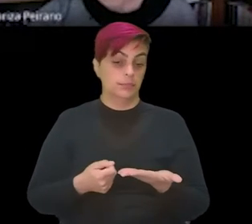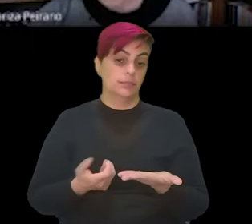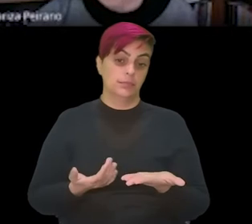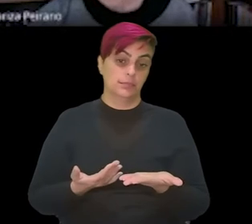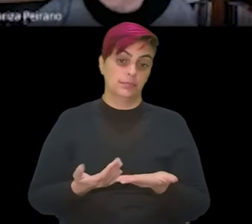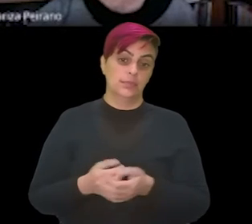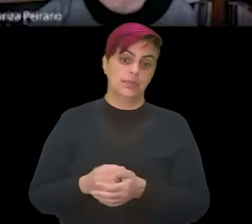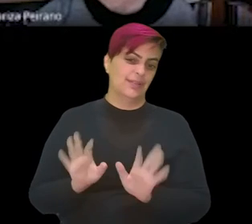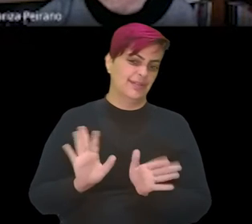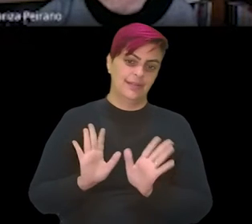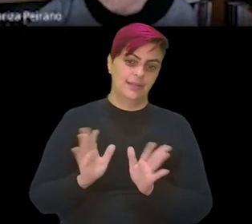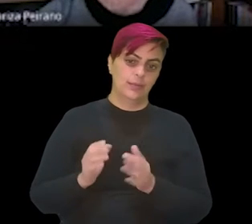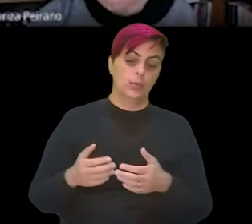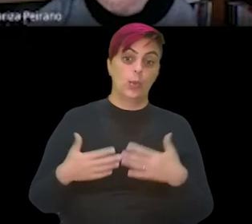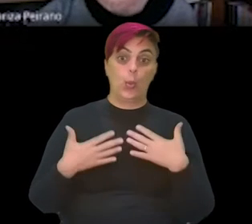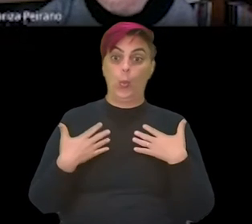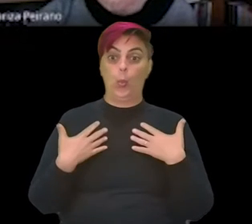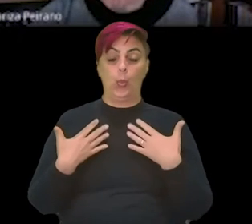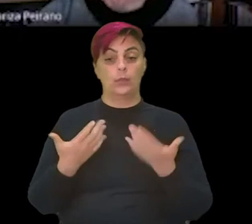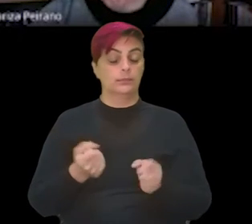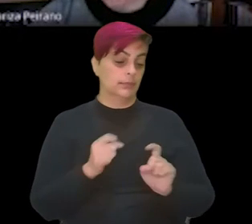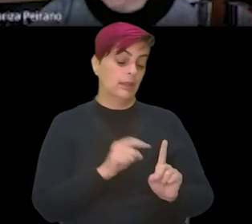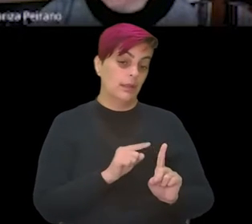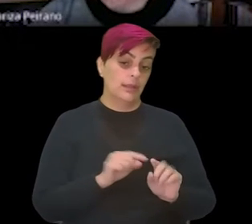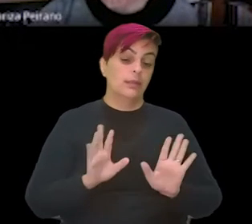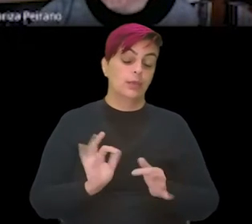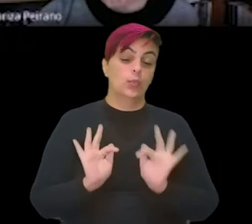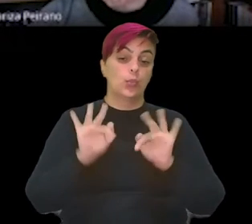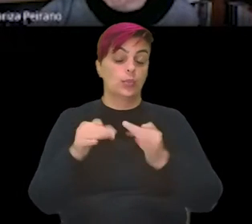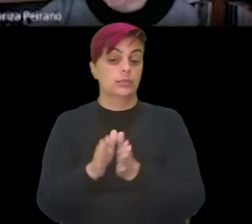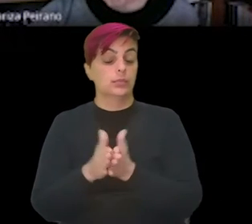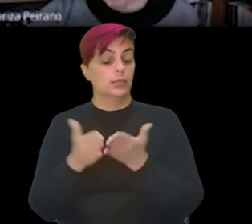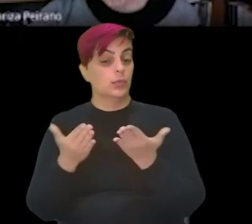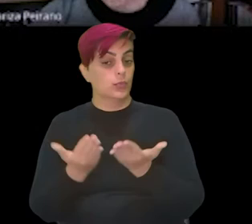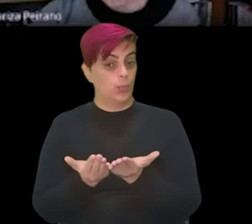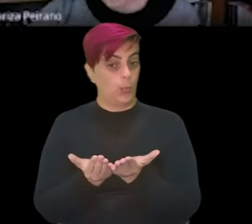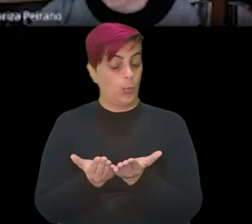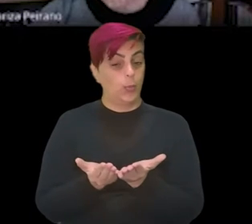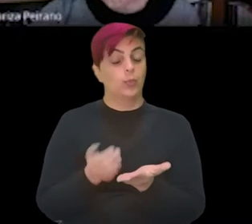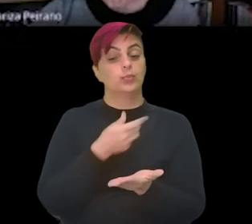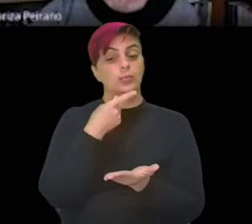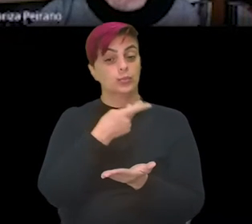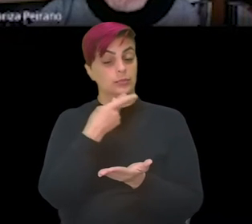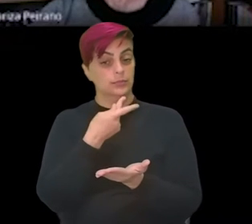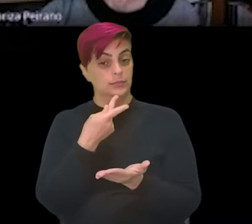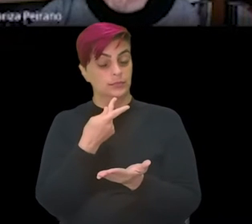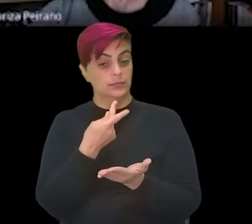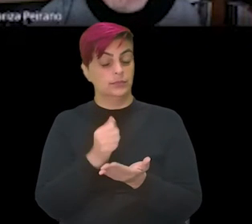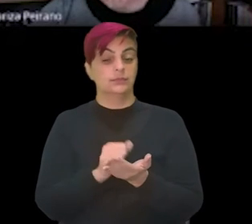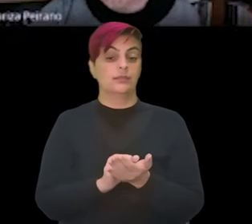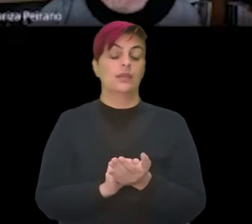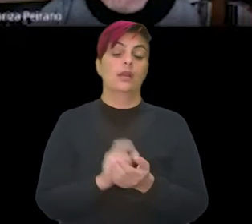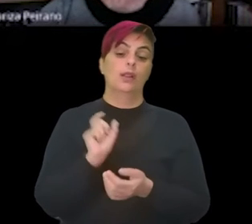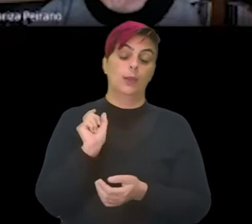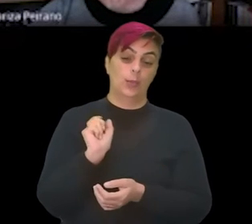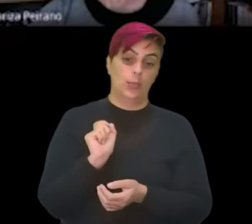teriam sido surpreendentes para Malinowski. No final do livro, ele antecipa que o Kula seria